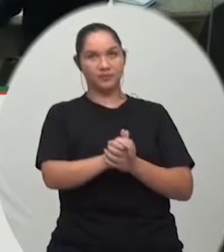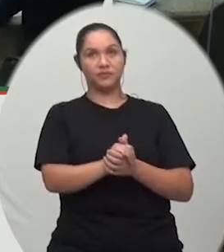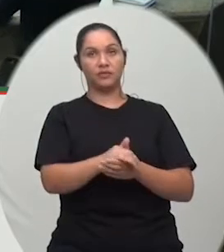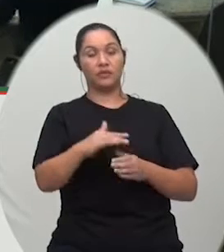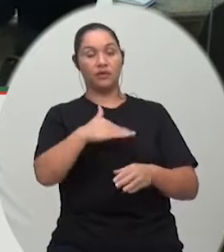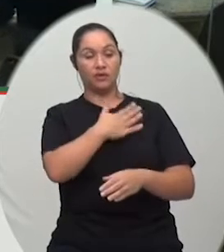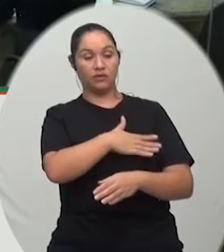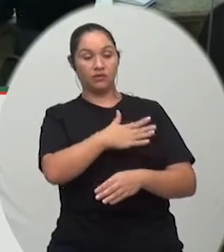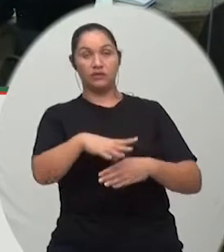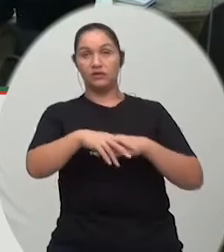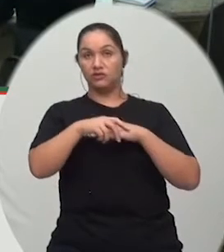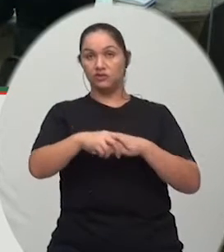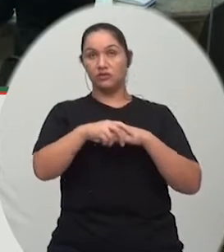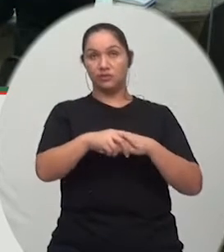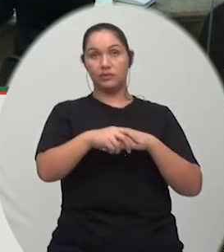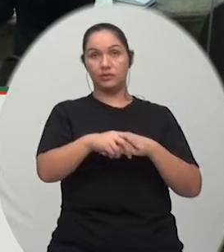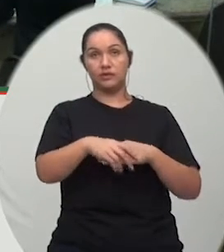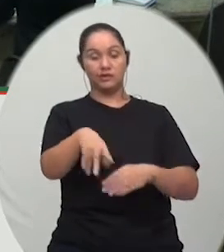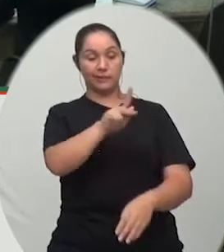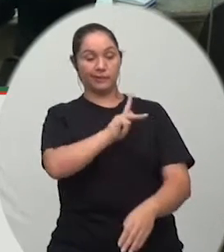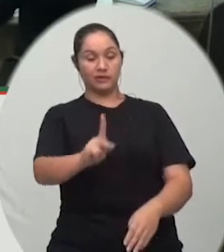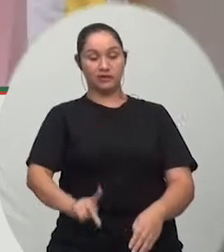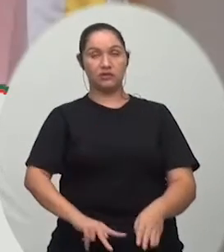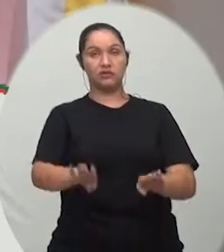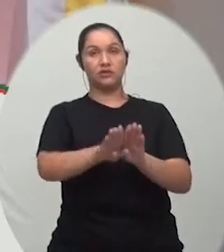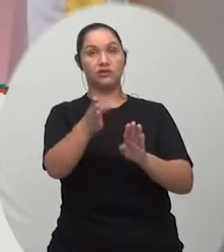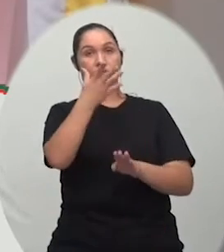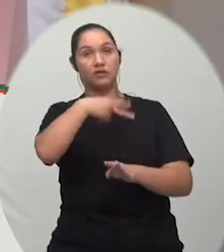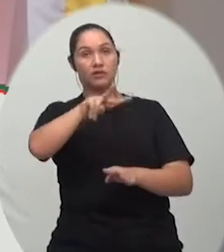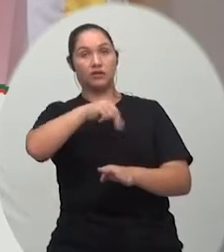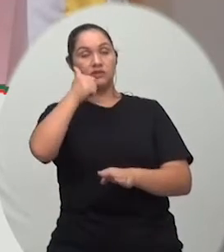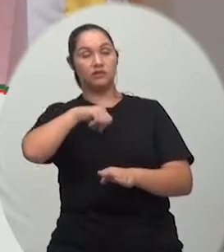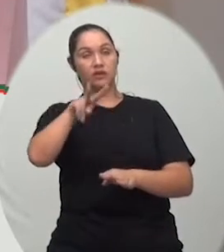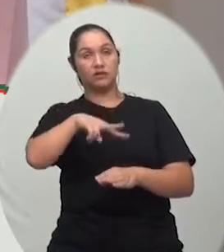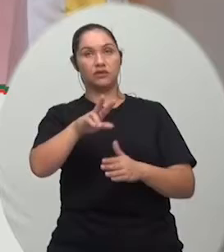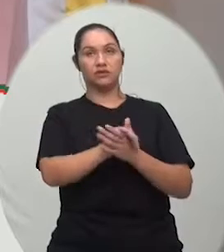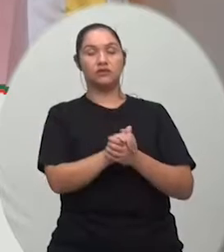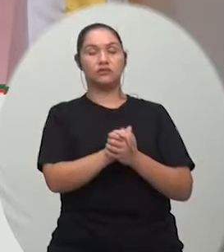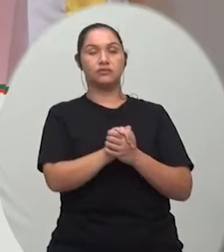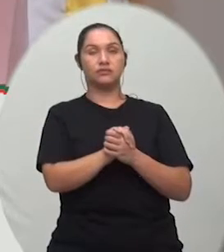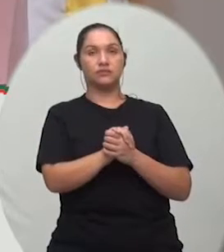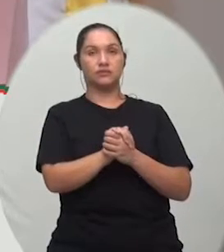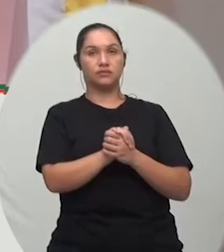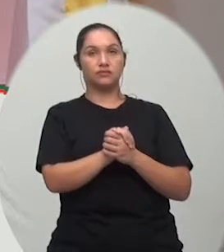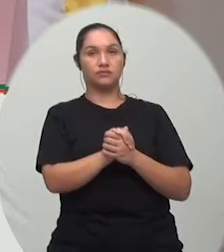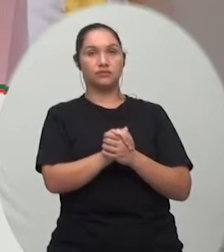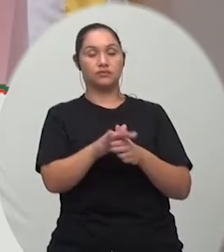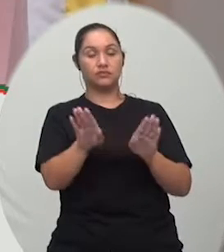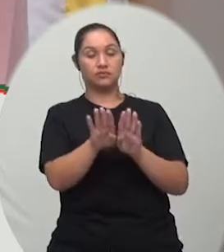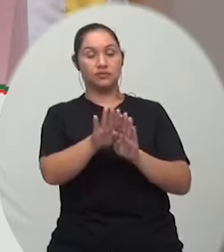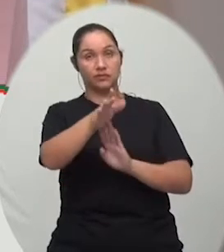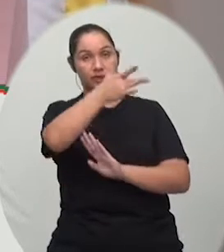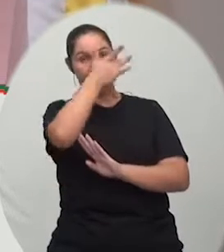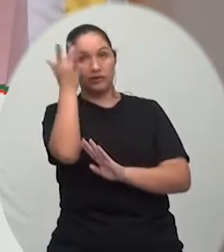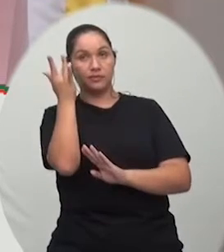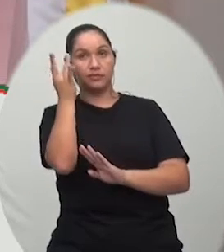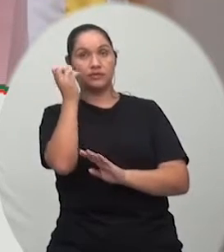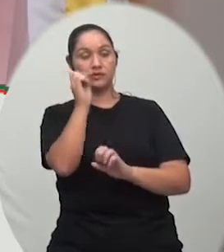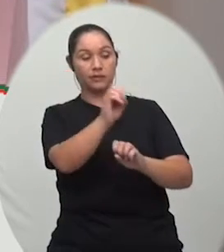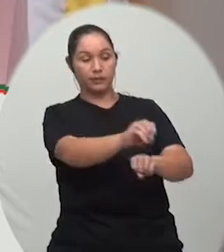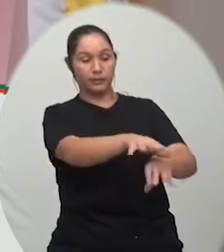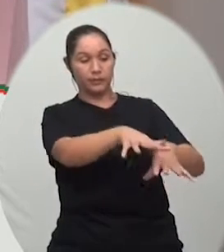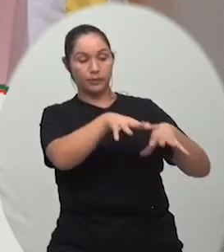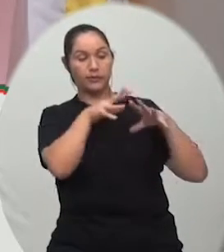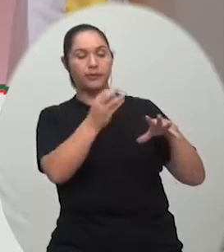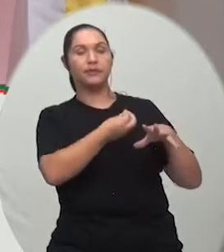Quero cumprimentá-lo, senhor presidente, senhores vereadores, vereadoras, ao público presente,